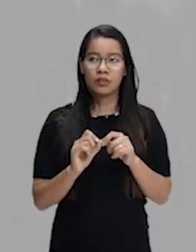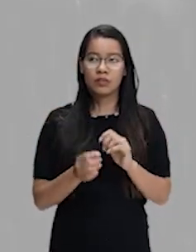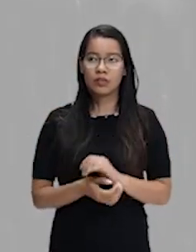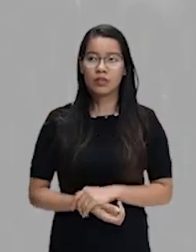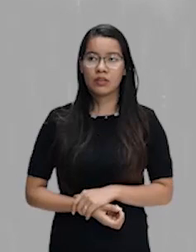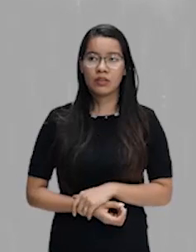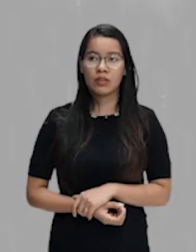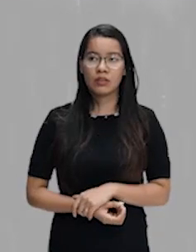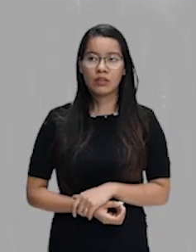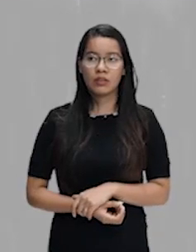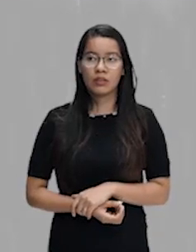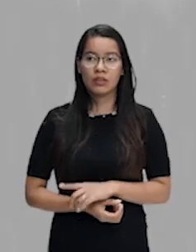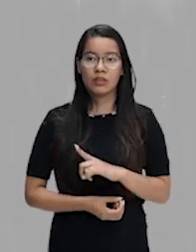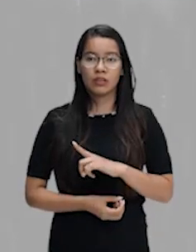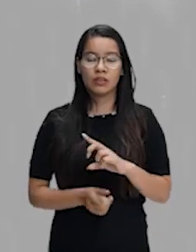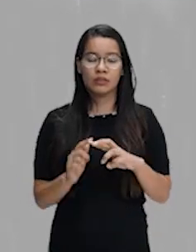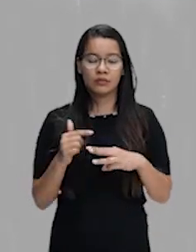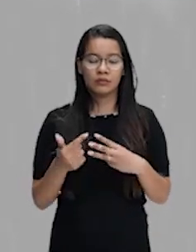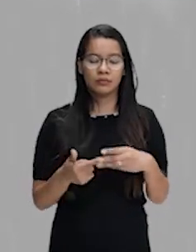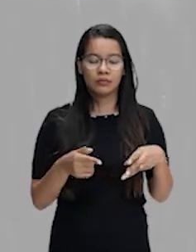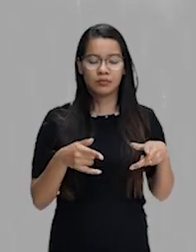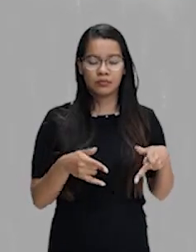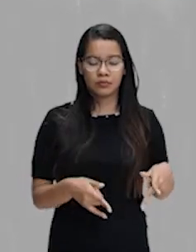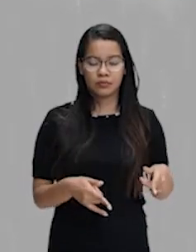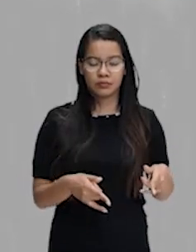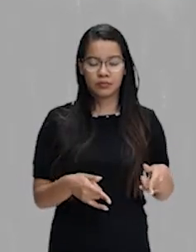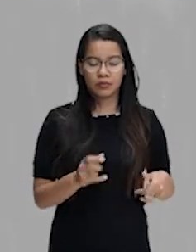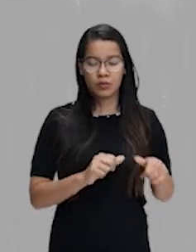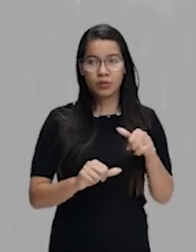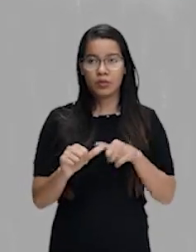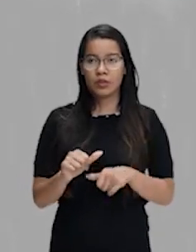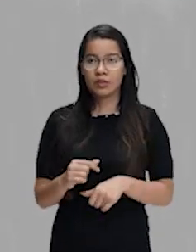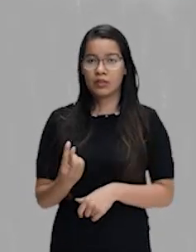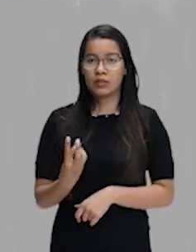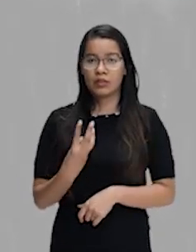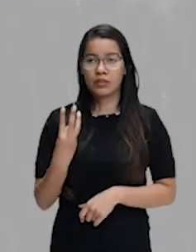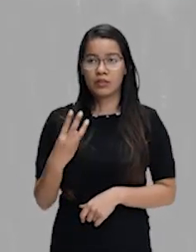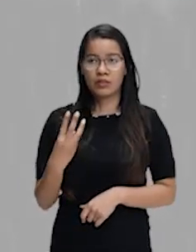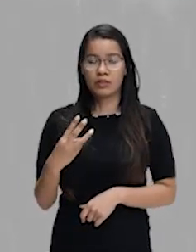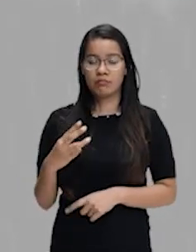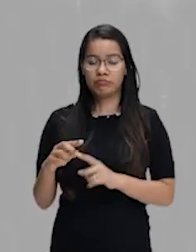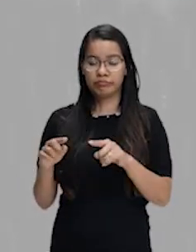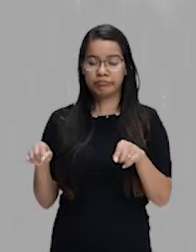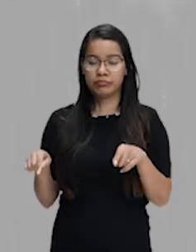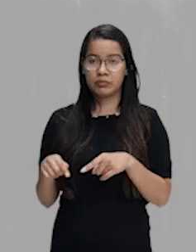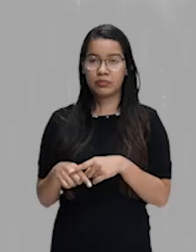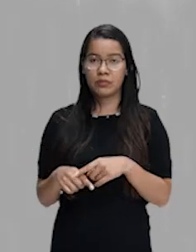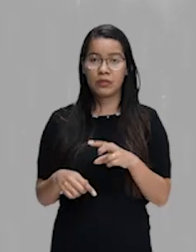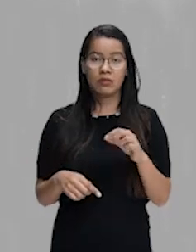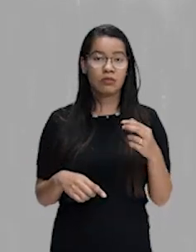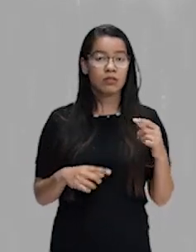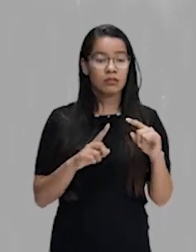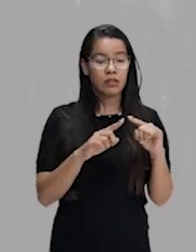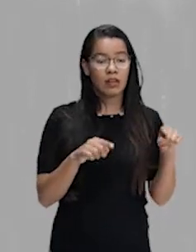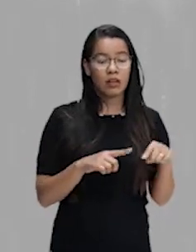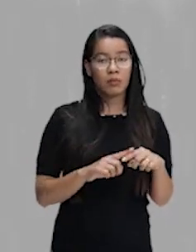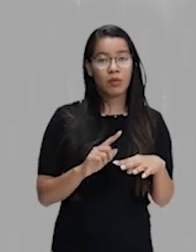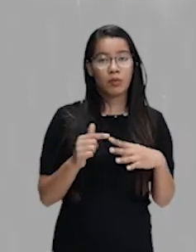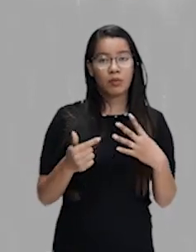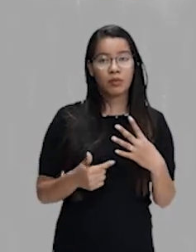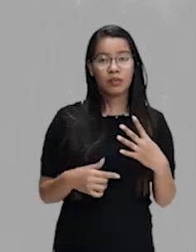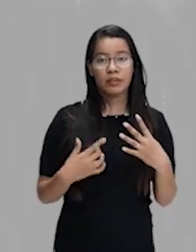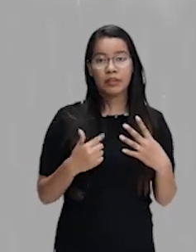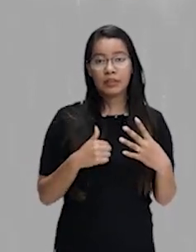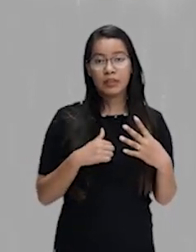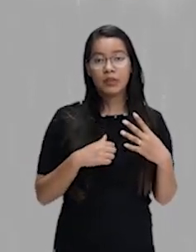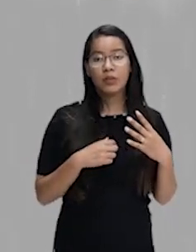espaço, isolando. Ó, tem 3 quartos, então viram 3 salas, e a sala vira uma 4ª sala. E aí eu alugo essas